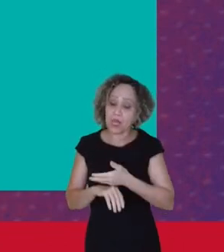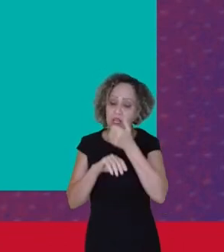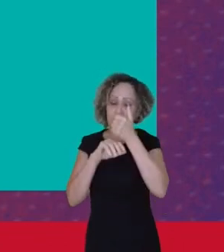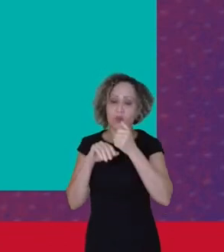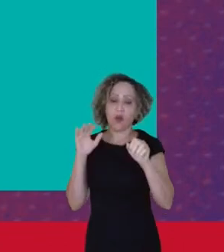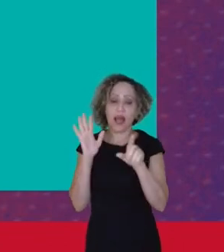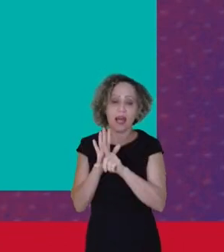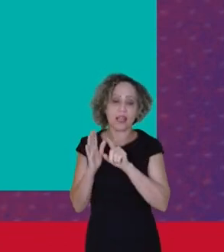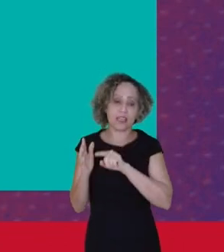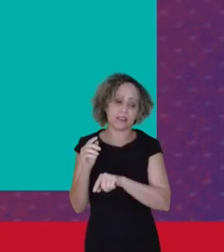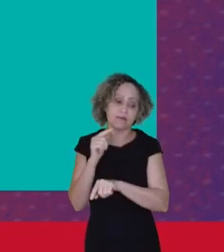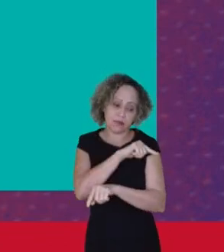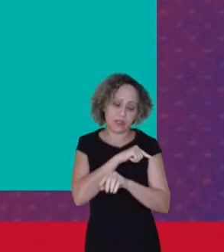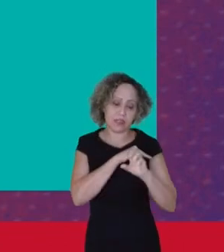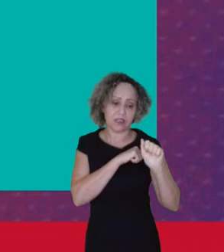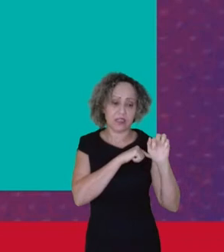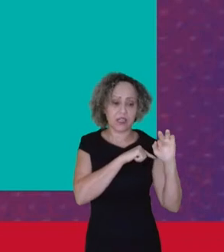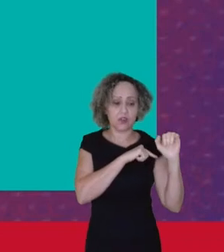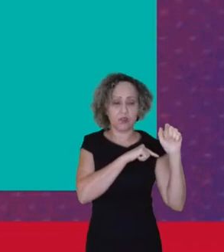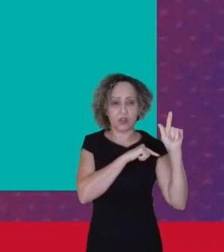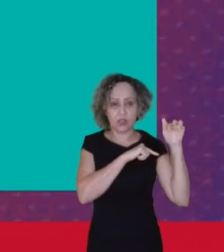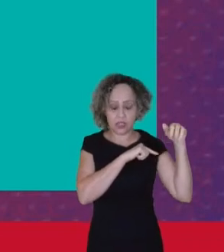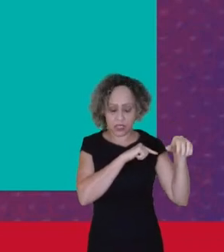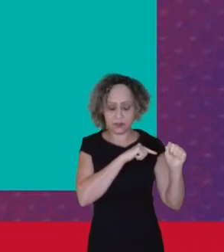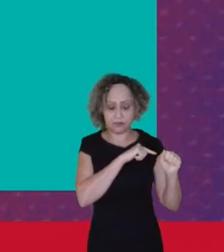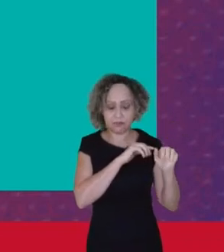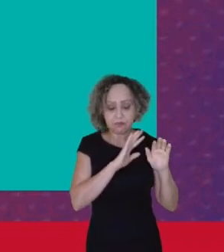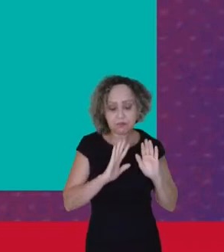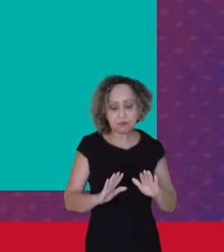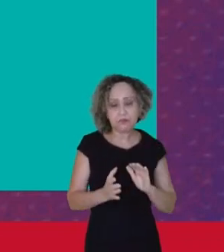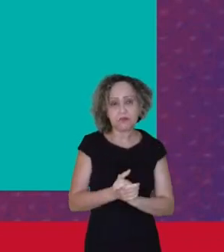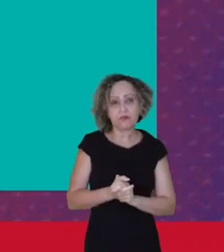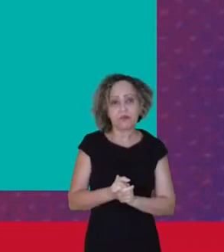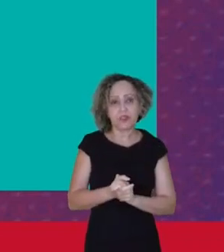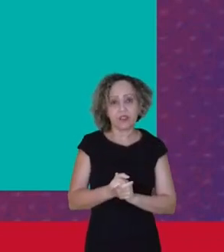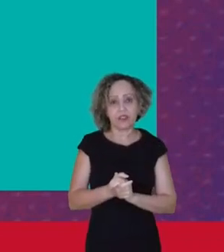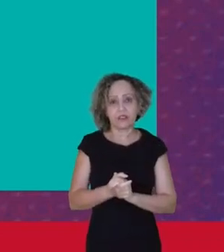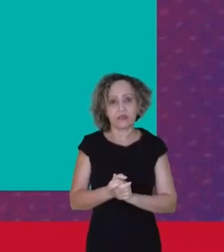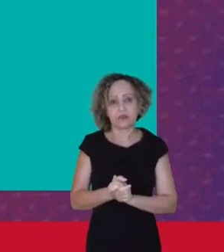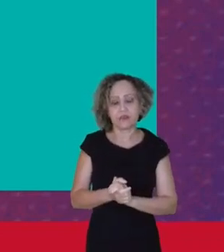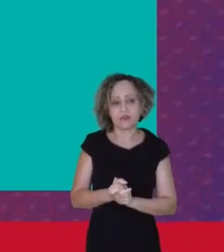porque já é possível, sem você invadir, né,